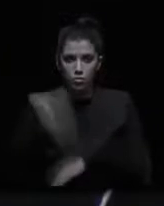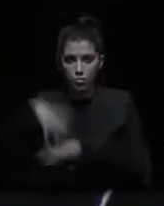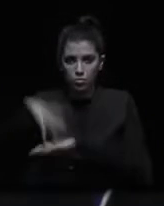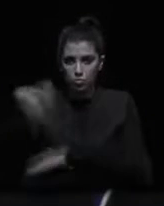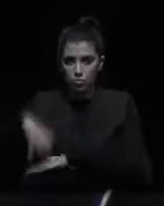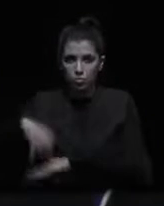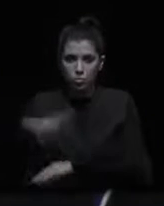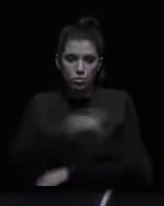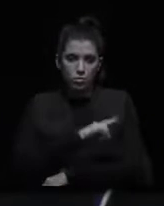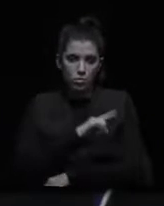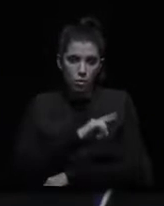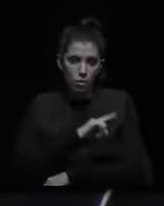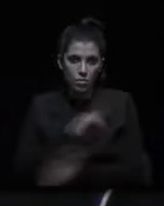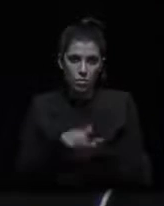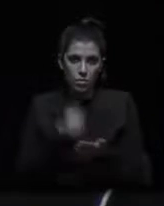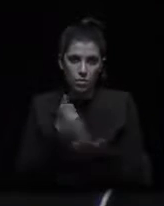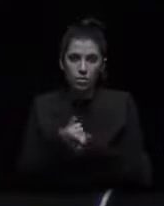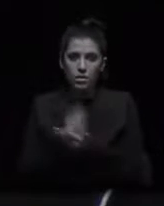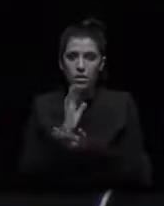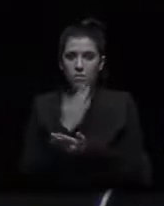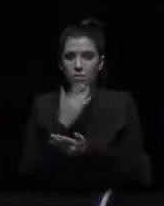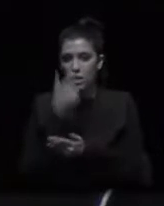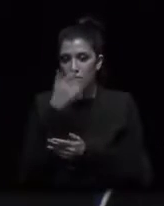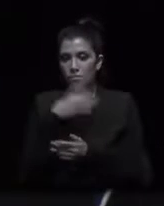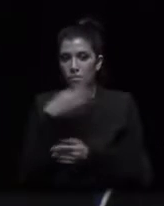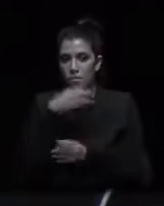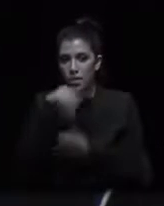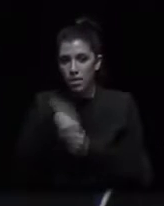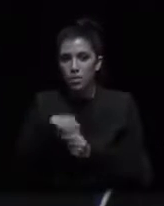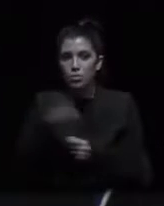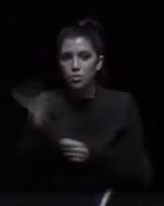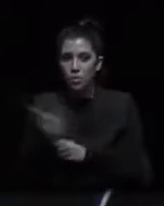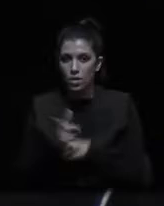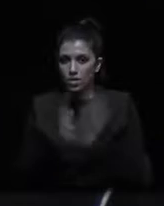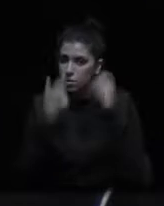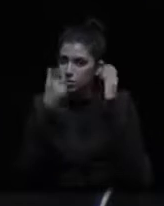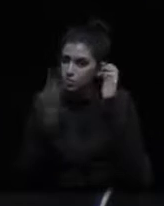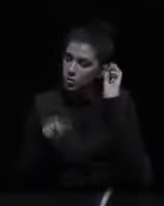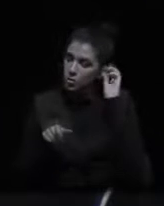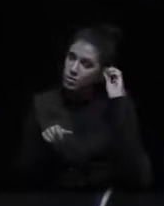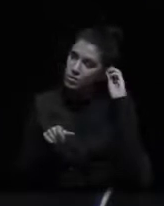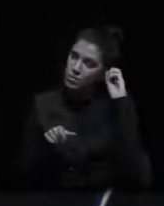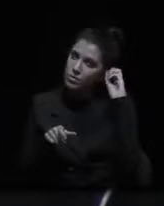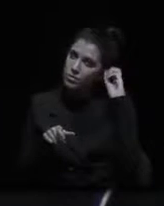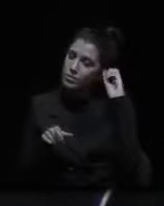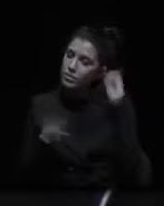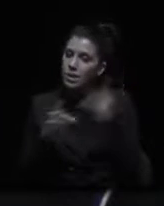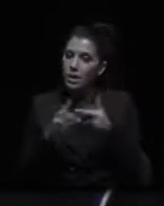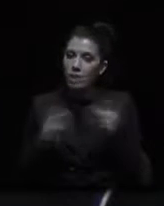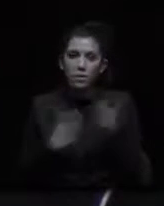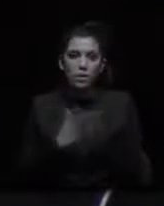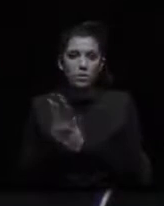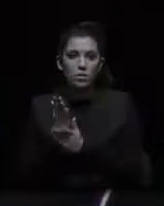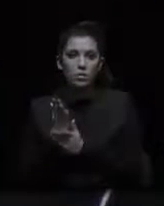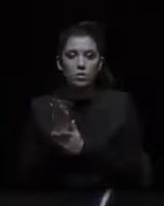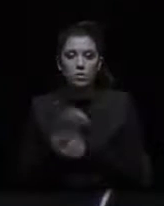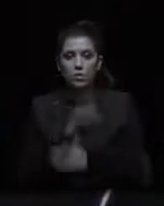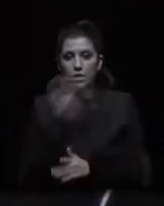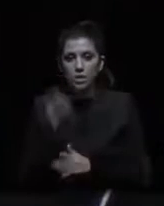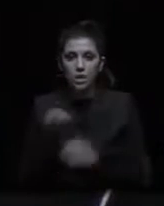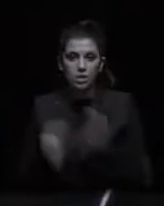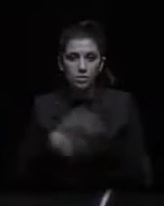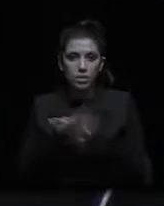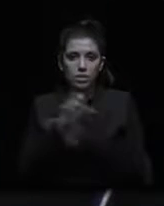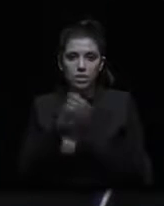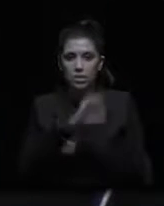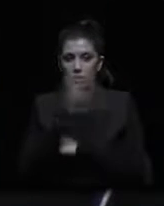própria e permanente, em função do número de dependentes que compõem o agregado familiar do proprietário. A Câmara mantém um agravamento da taxa em 30%